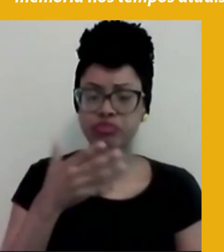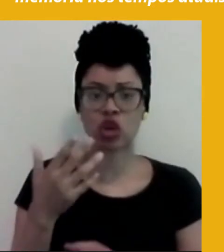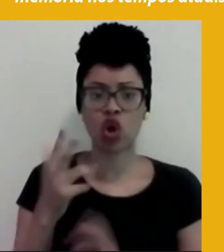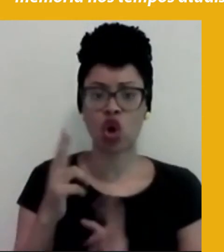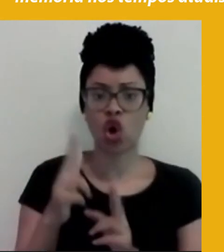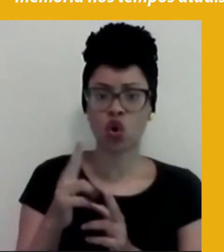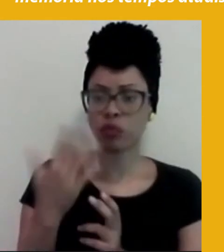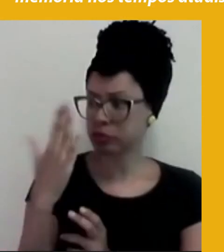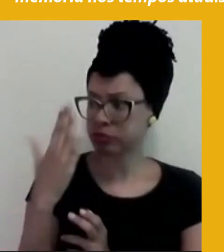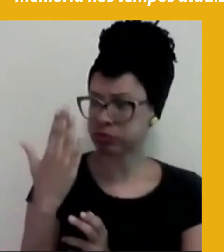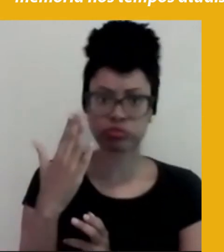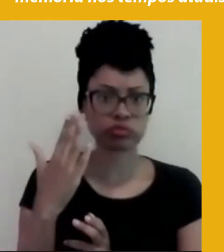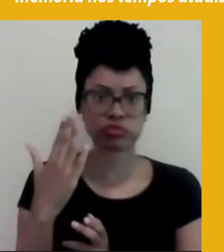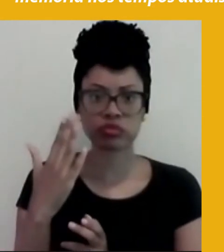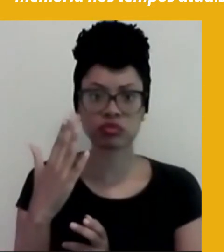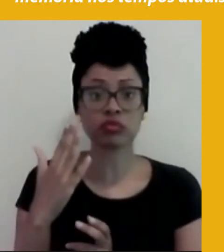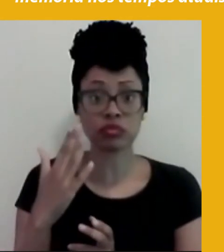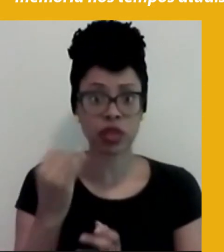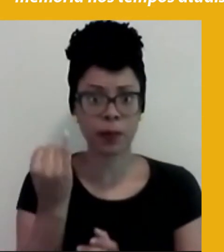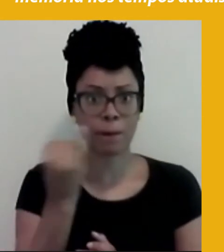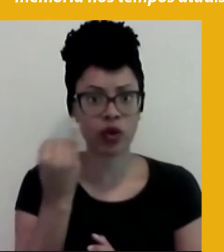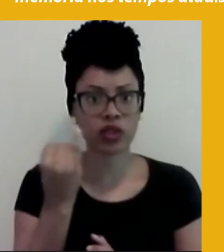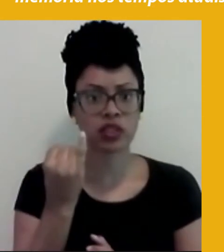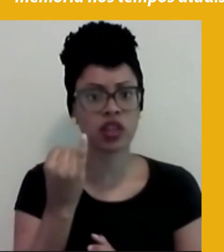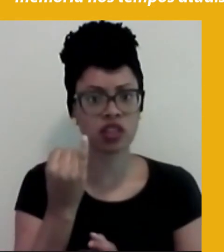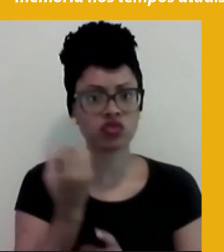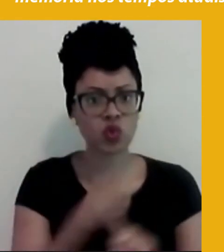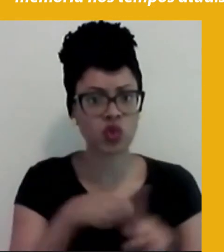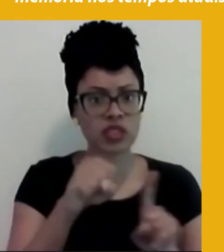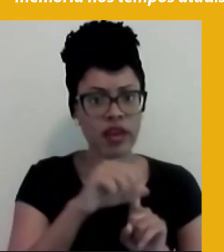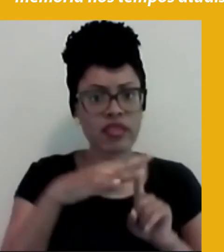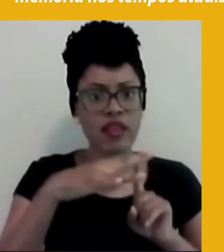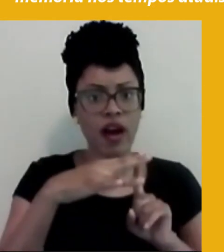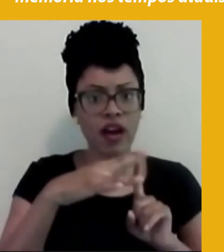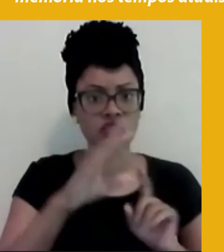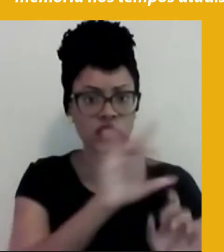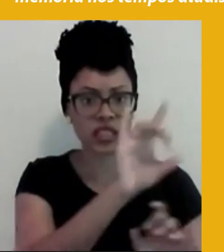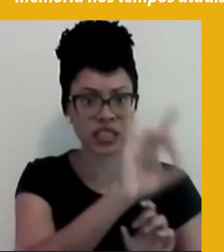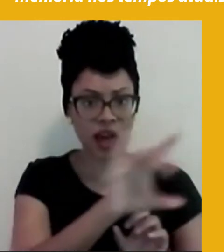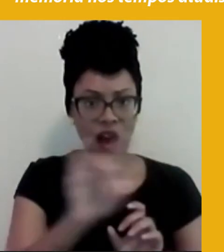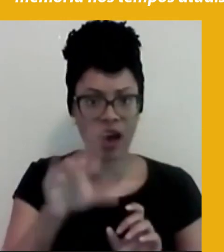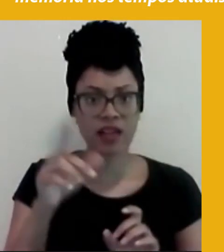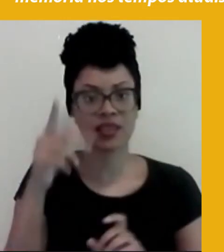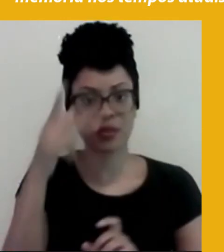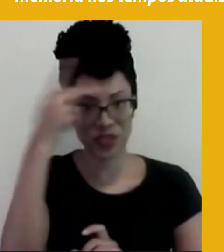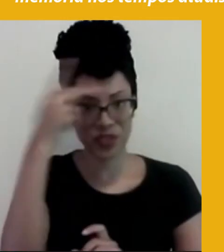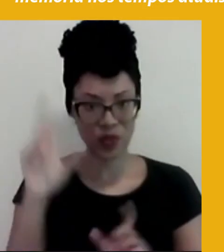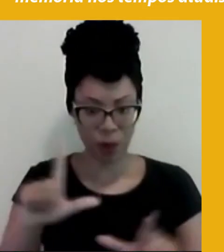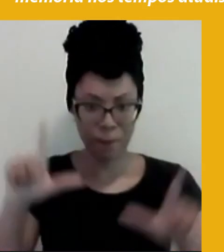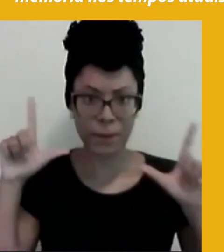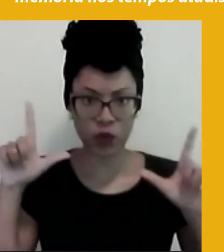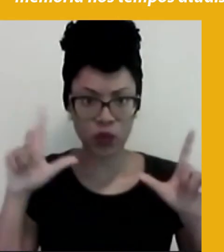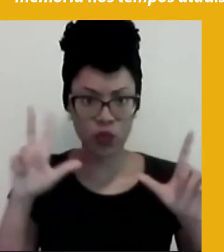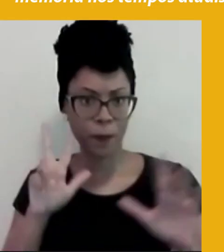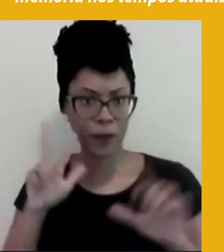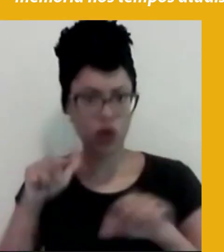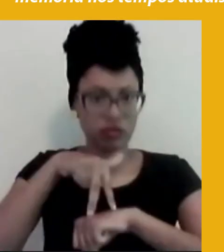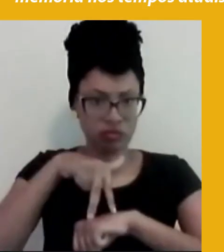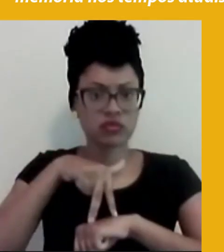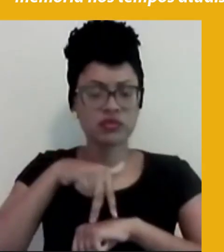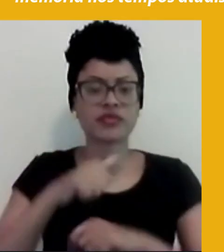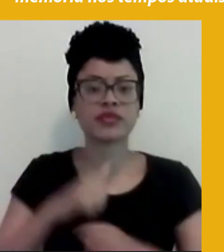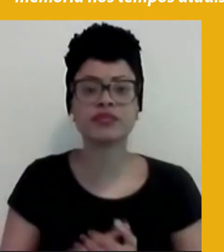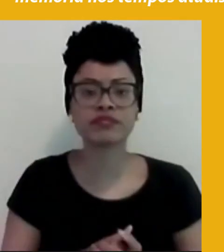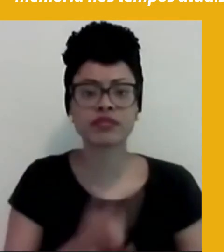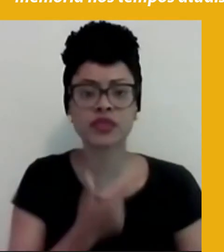e o protagonismo dos moradores nessas ações. A Maria Rosa Maia, ótimo debate, parabéns pela iniciativa. e,